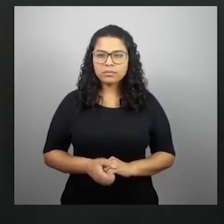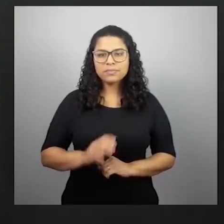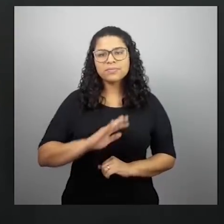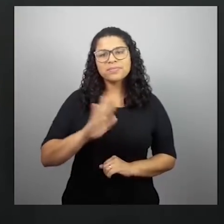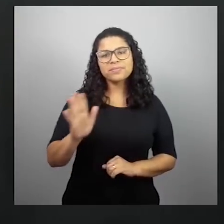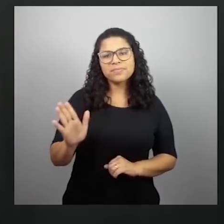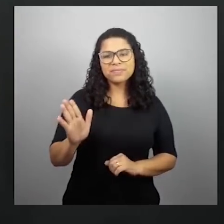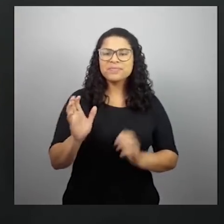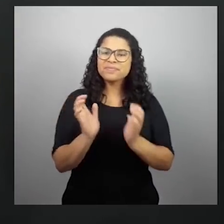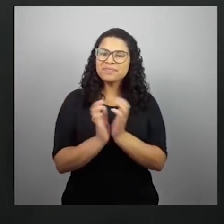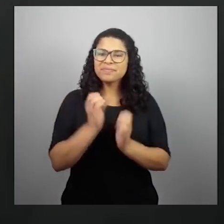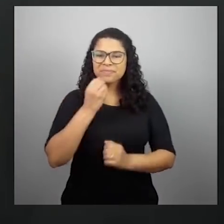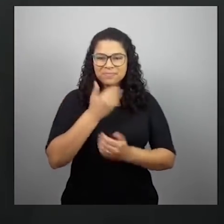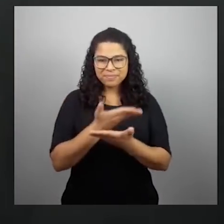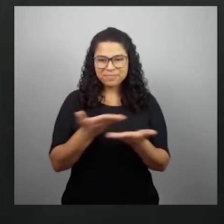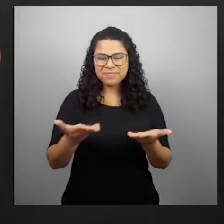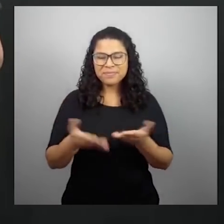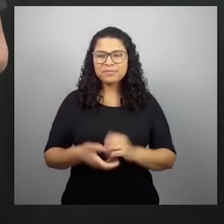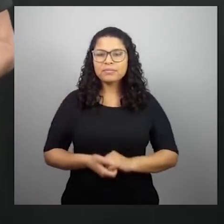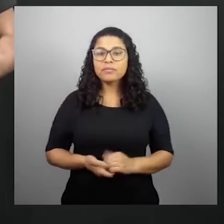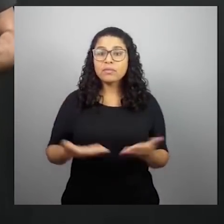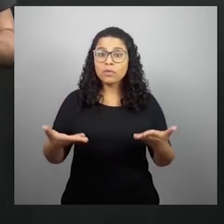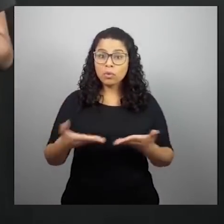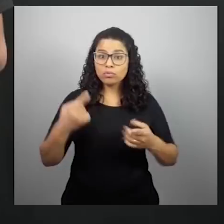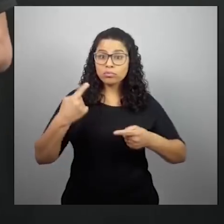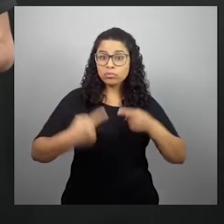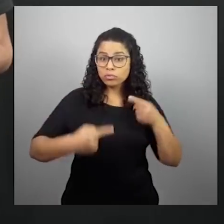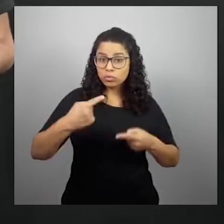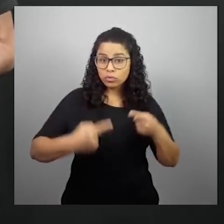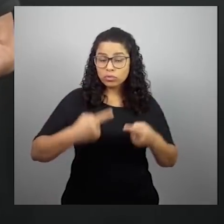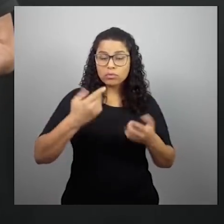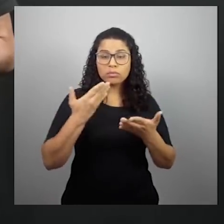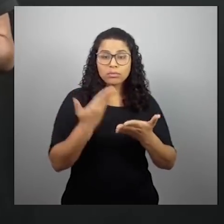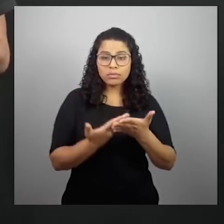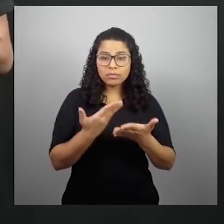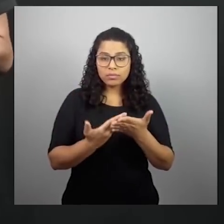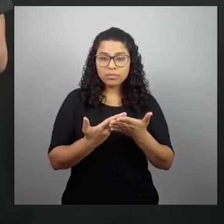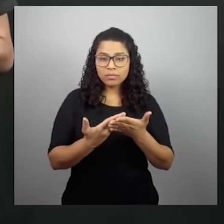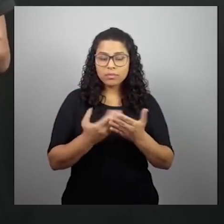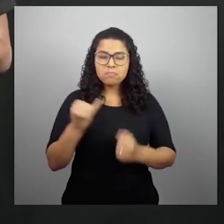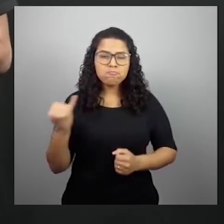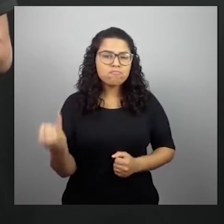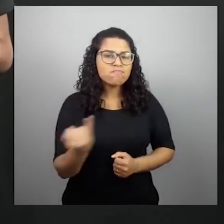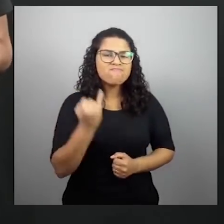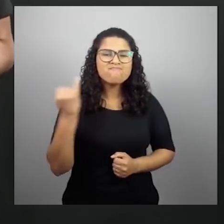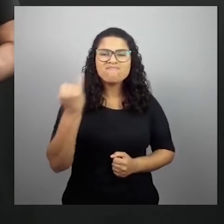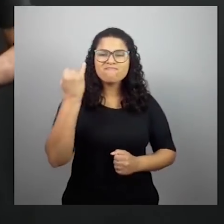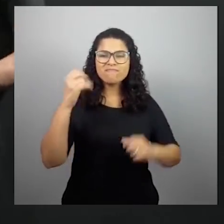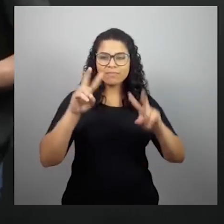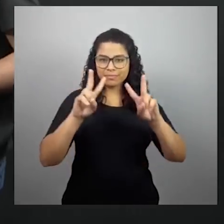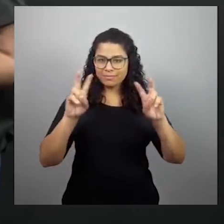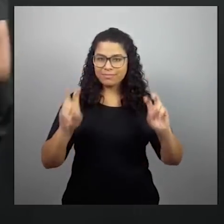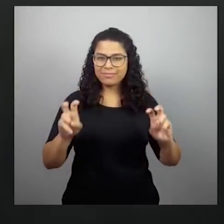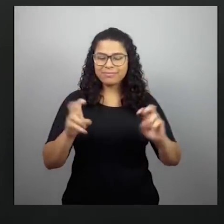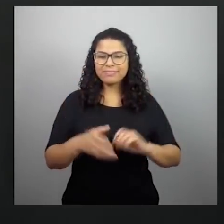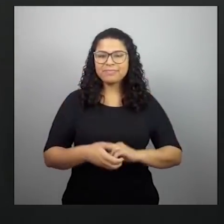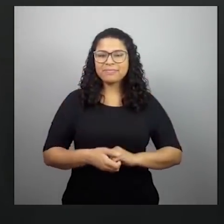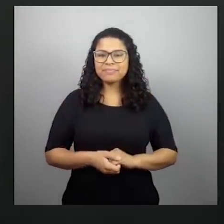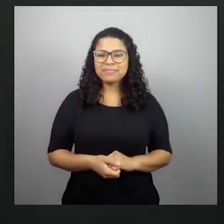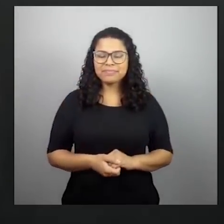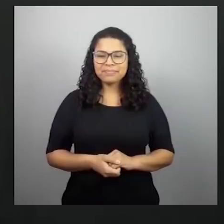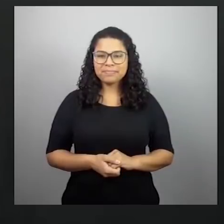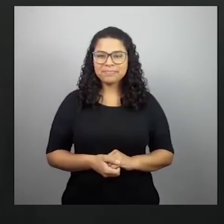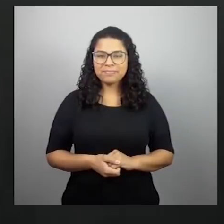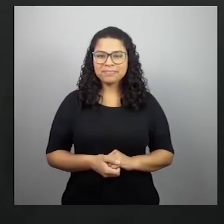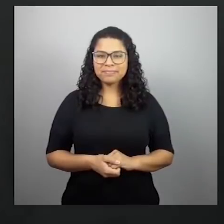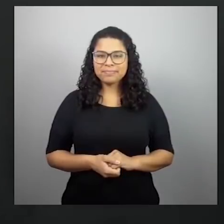Oi gente, tudo bem? Eu trago hoje para discussão, para a nossa pauta, um tema importantíssimo, que está aqui já a